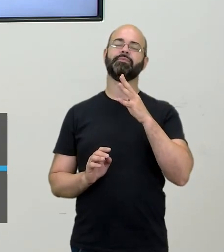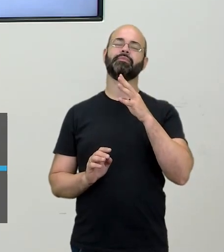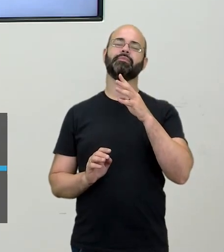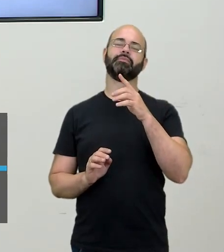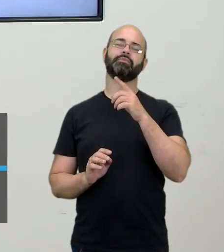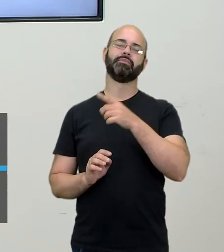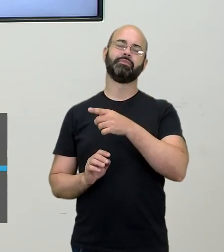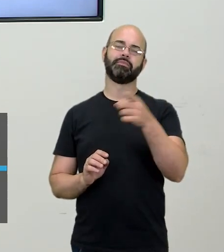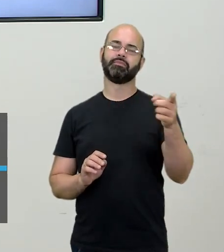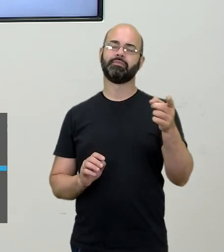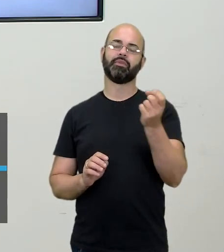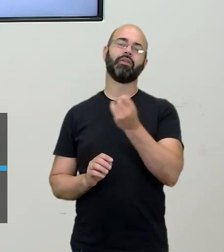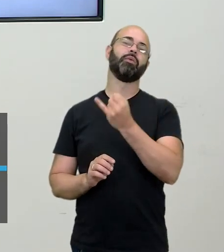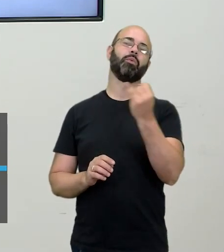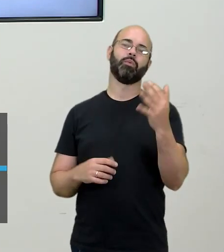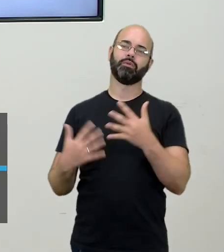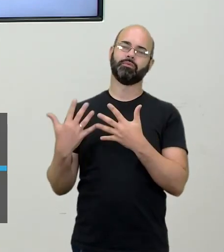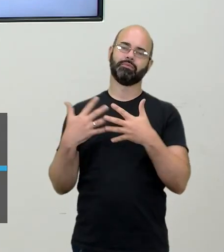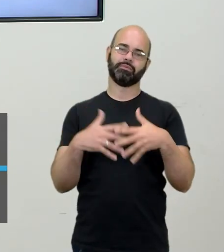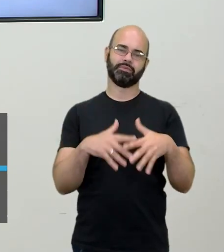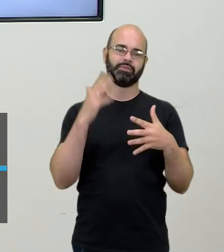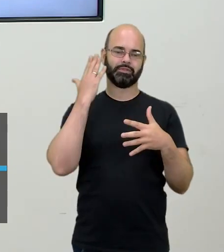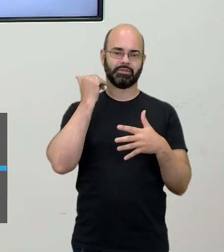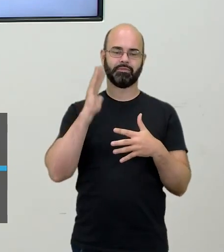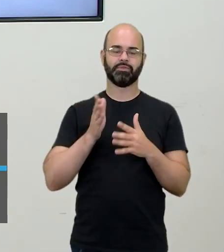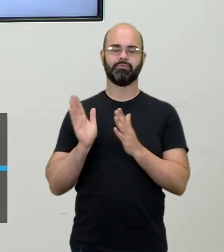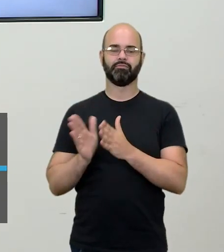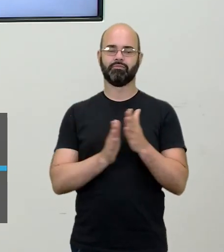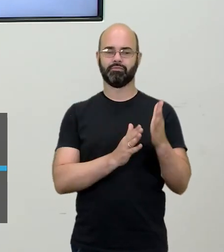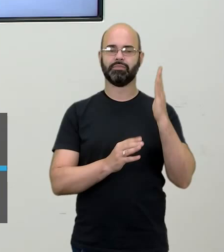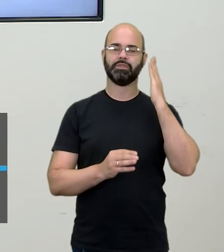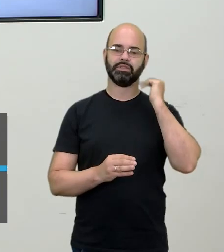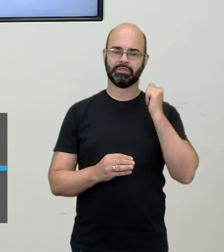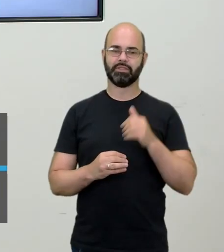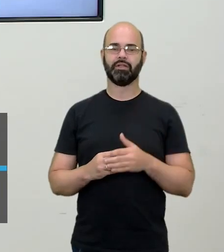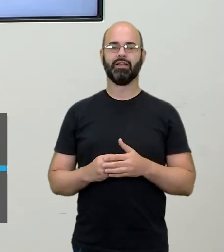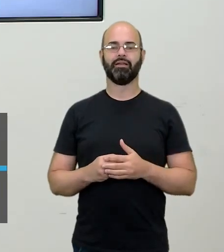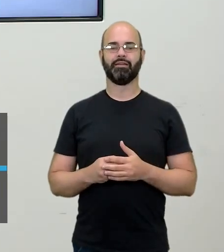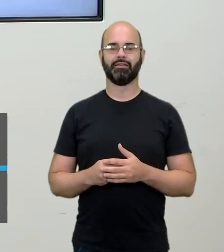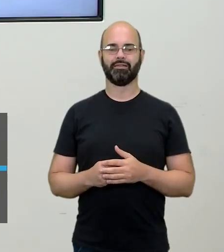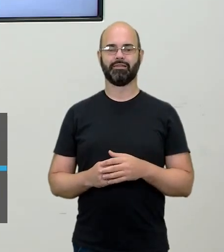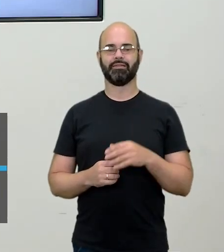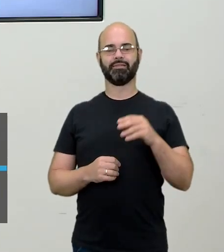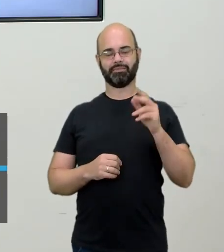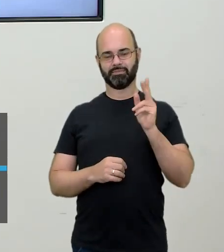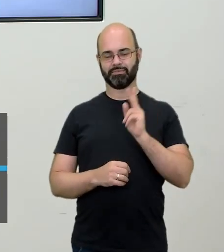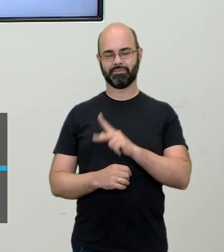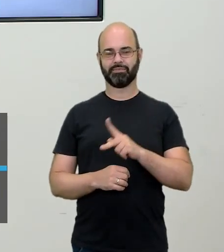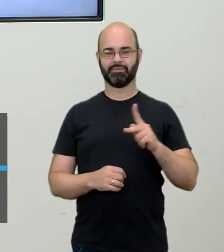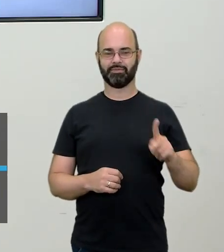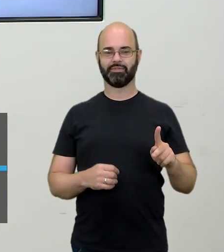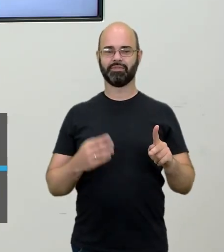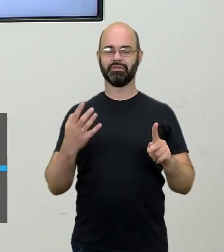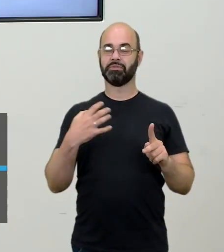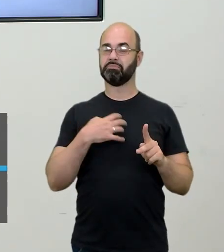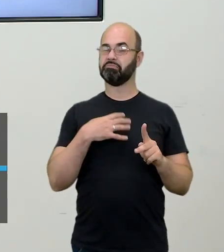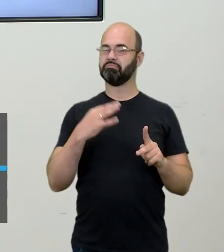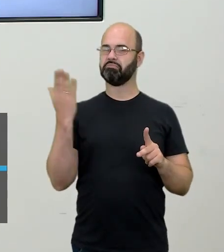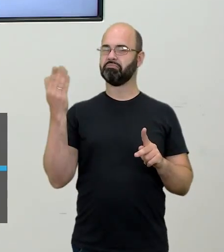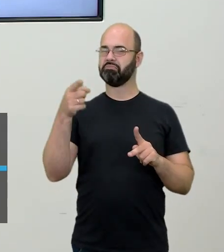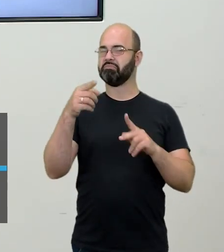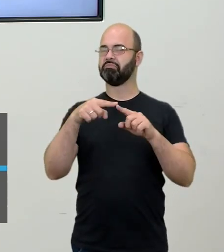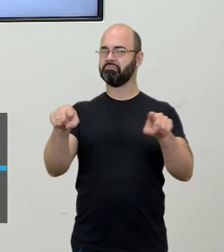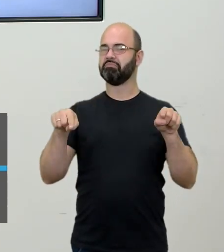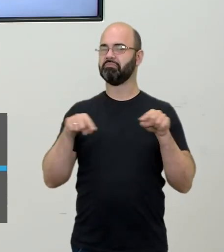sejam muitos aí, tá? Já entendam esse processo, porque em algum momento, eu repito, o professor certamente colocou isso aí para